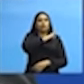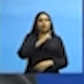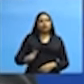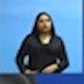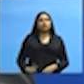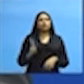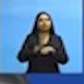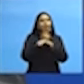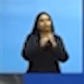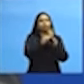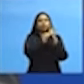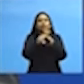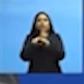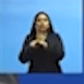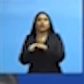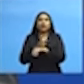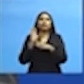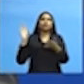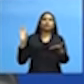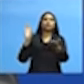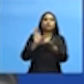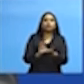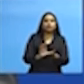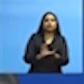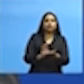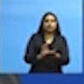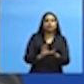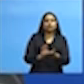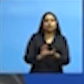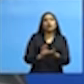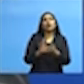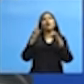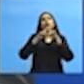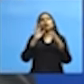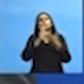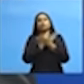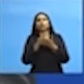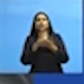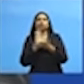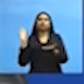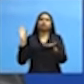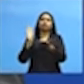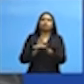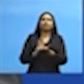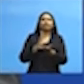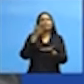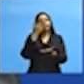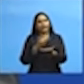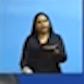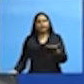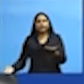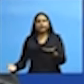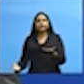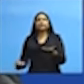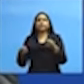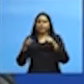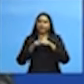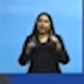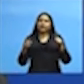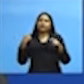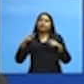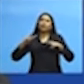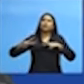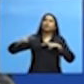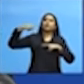de recursos de financiamento e alguns recursos também a fundo perdido para duplicar as